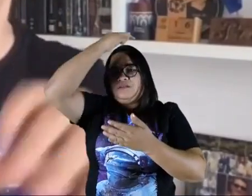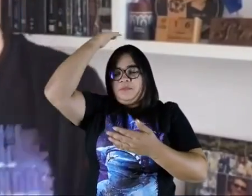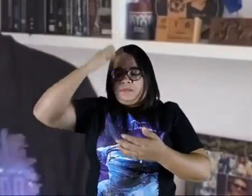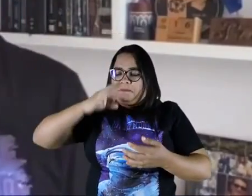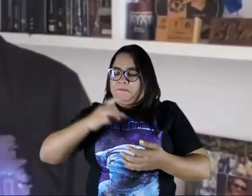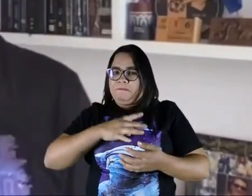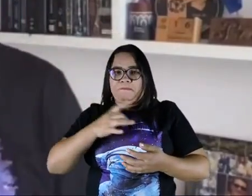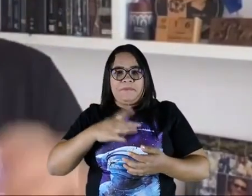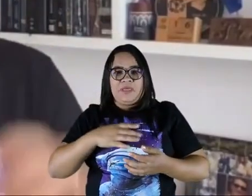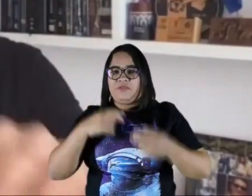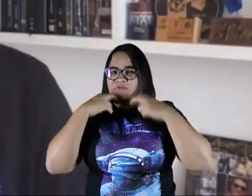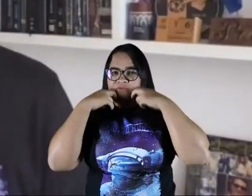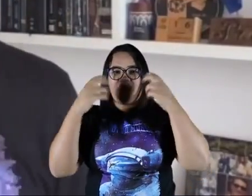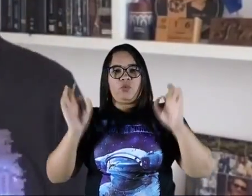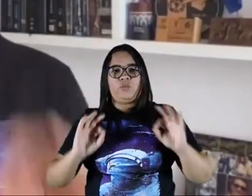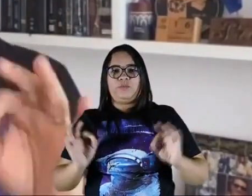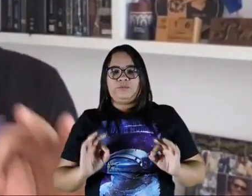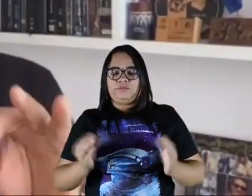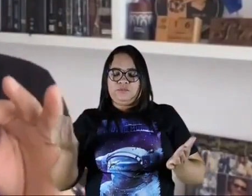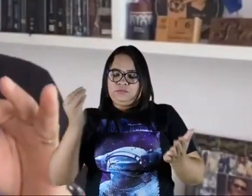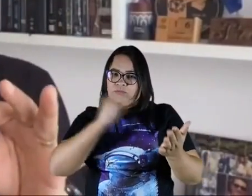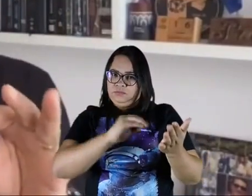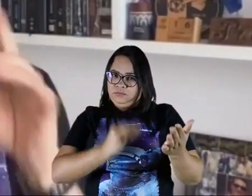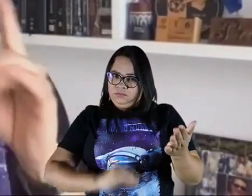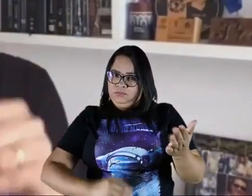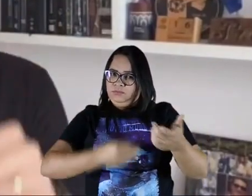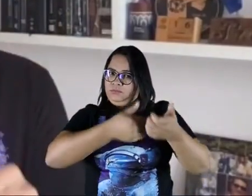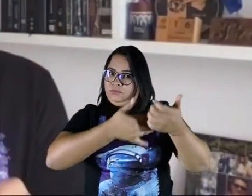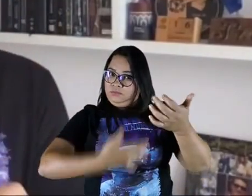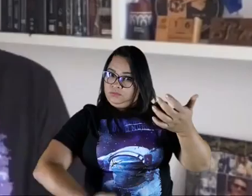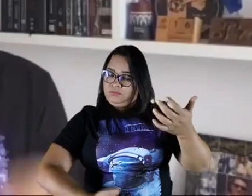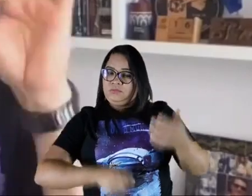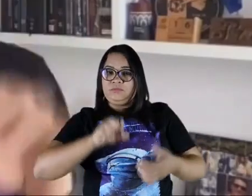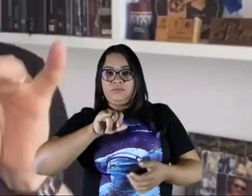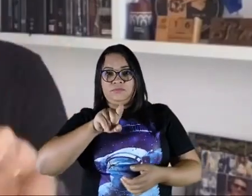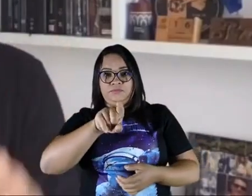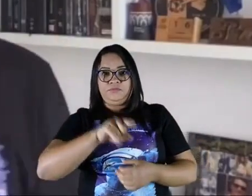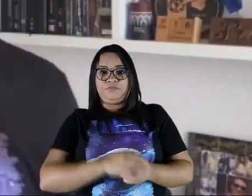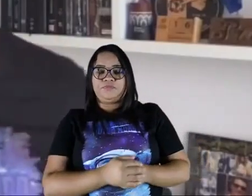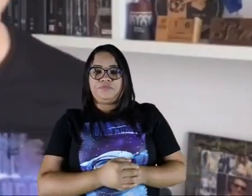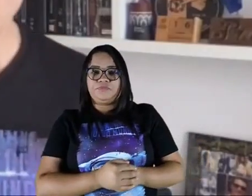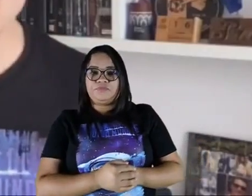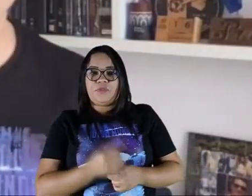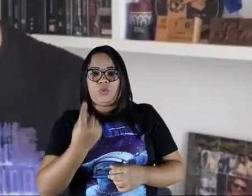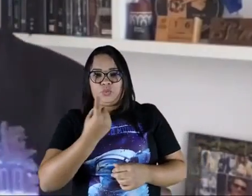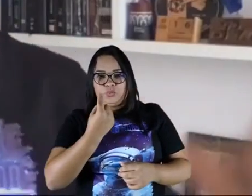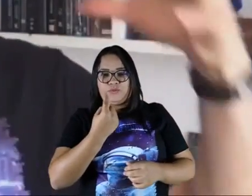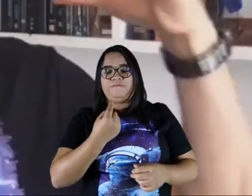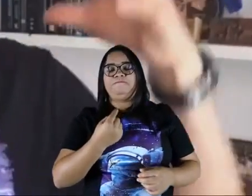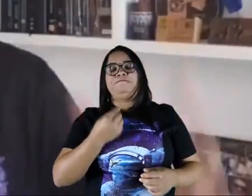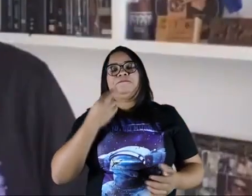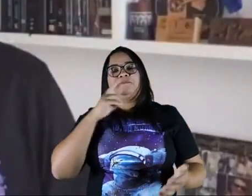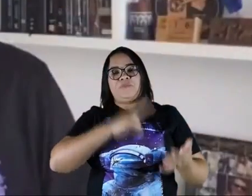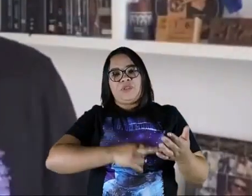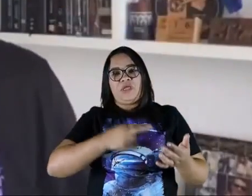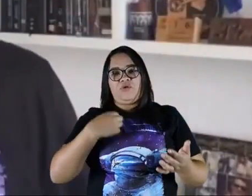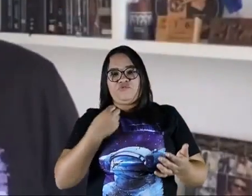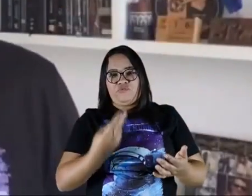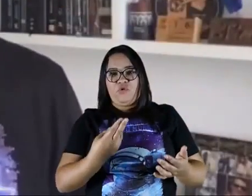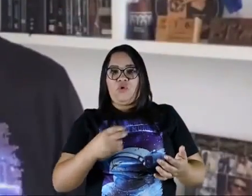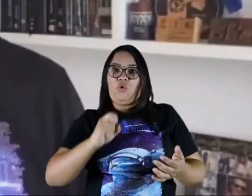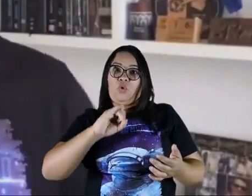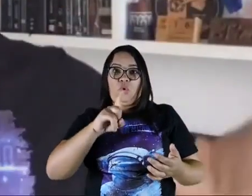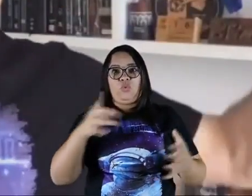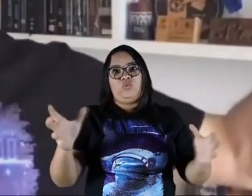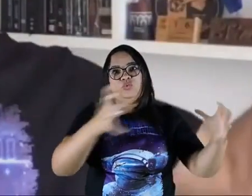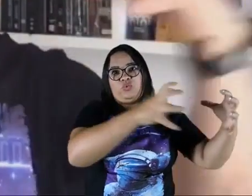medo, não tenha vergonha, escreva, se você é um, escreva, eu vou, se vocês são muitos, como eu vi